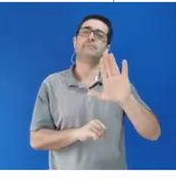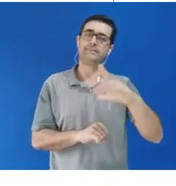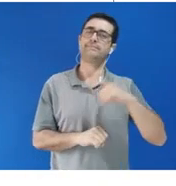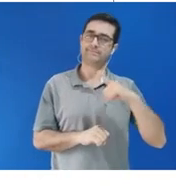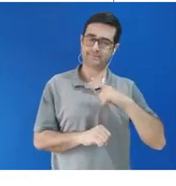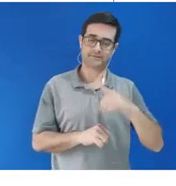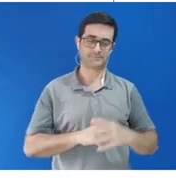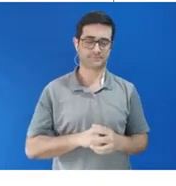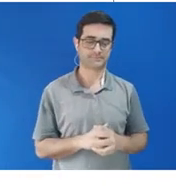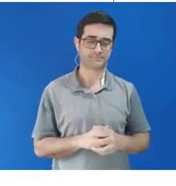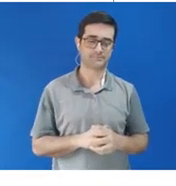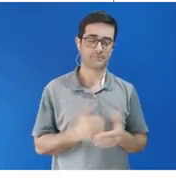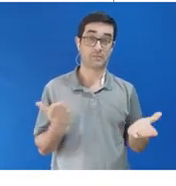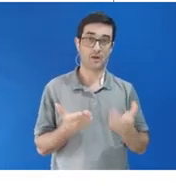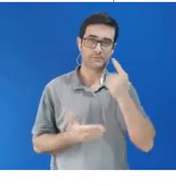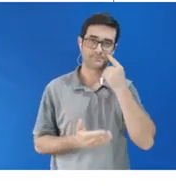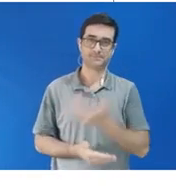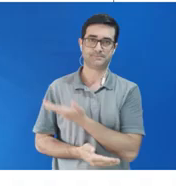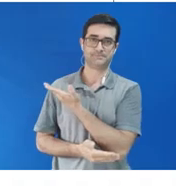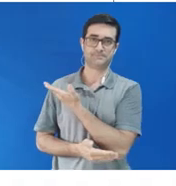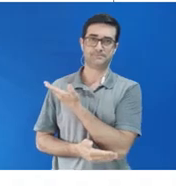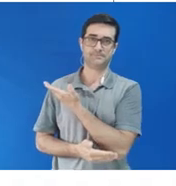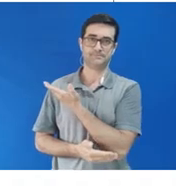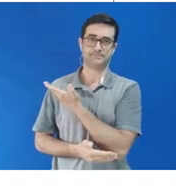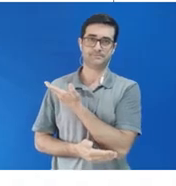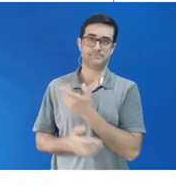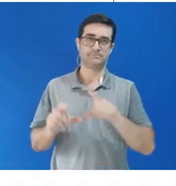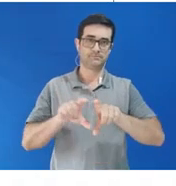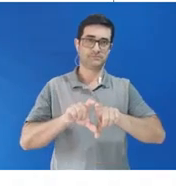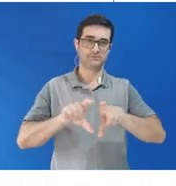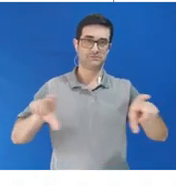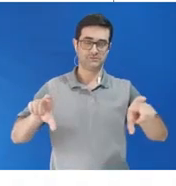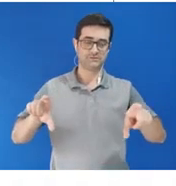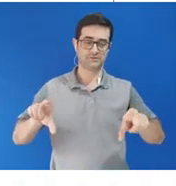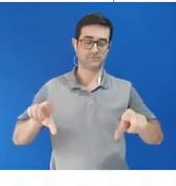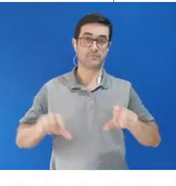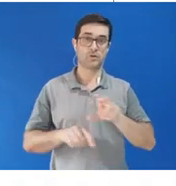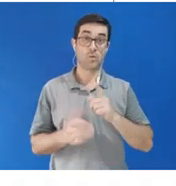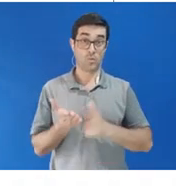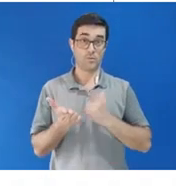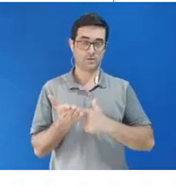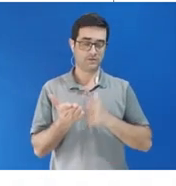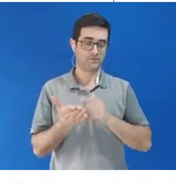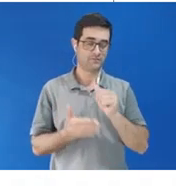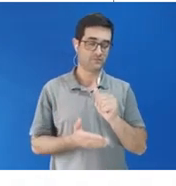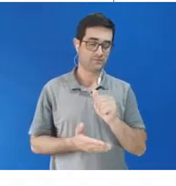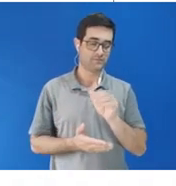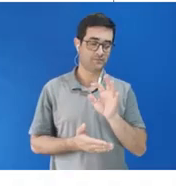Existe uma expressão agora mais utilizada, que até o o Atkins traz,